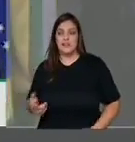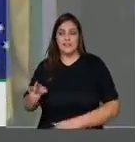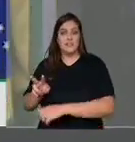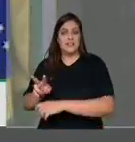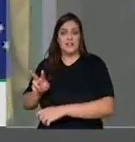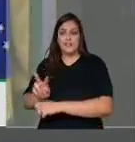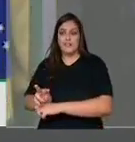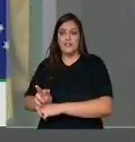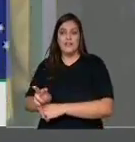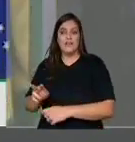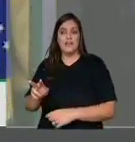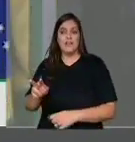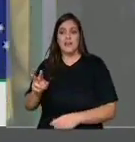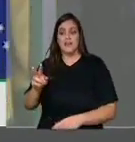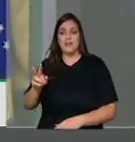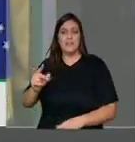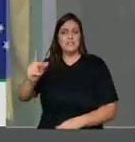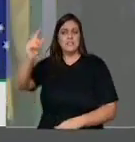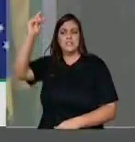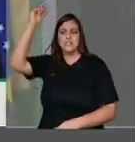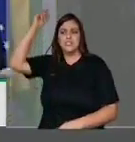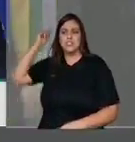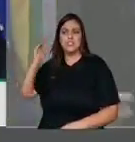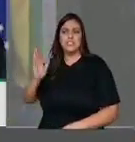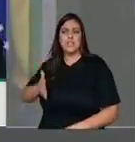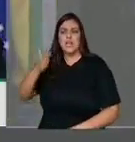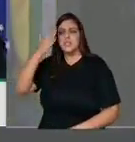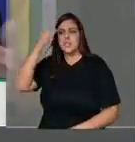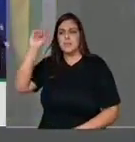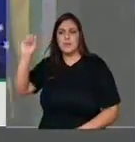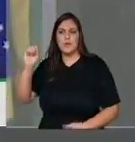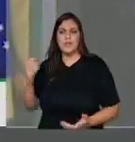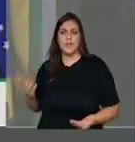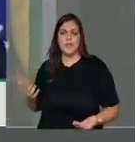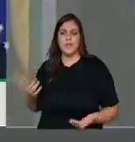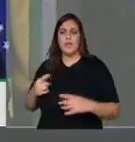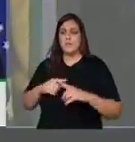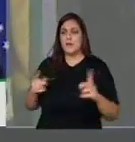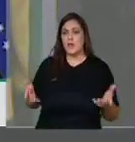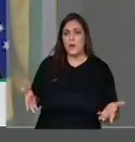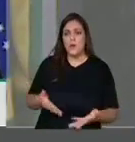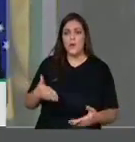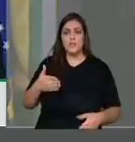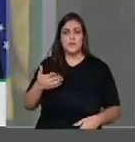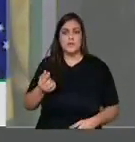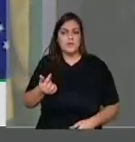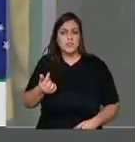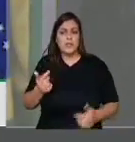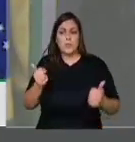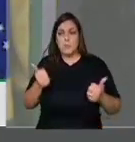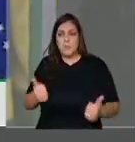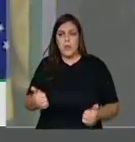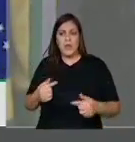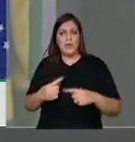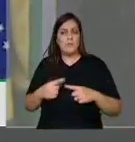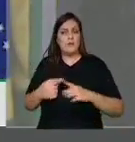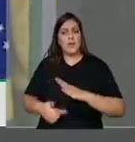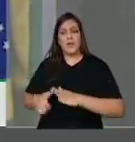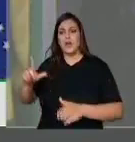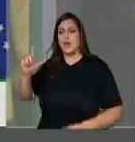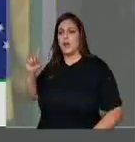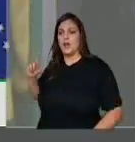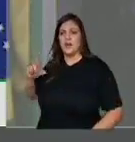a prosperidade da China de hoje se deve ao capitalismo que eles entraram e não se deve